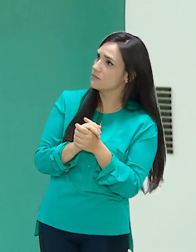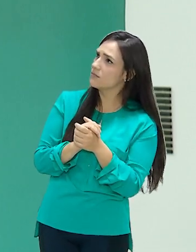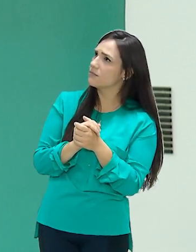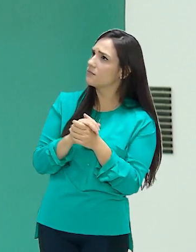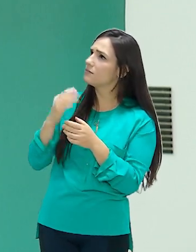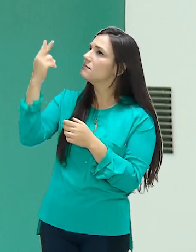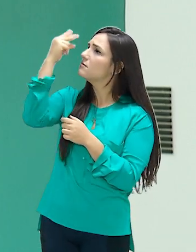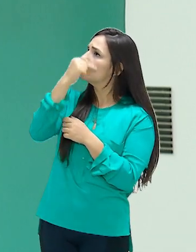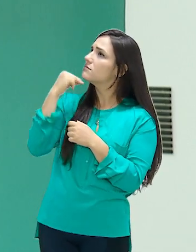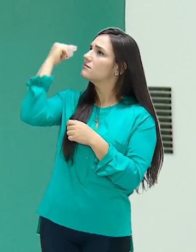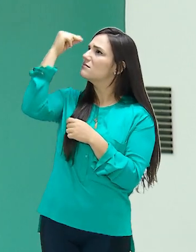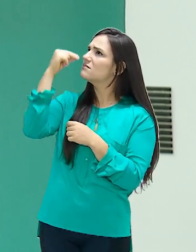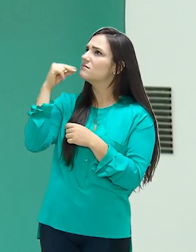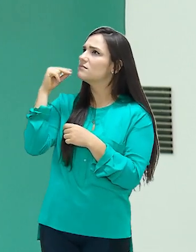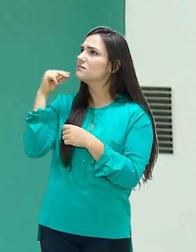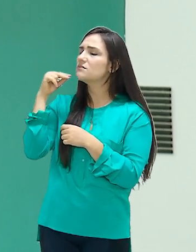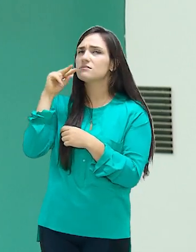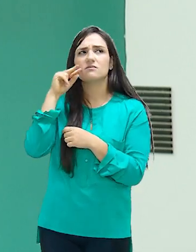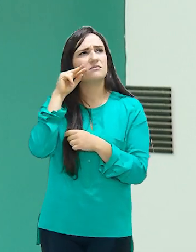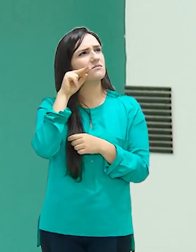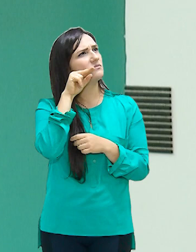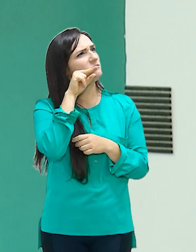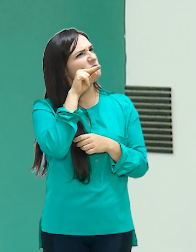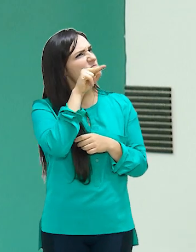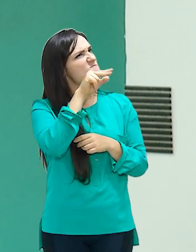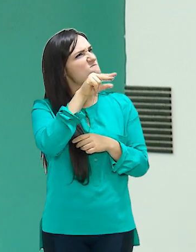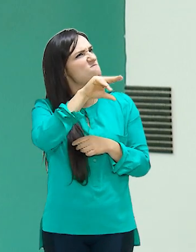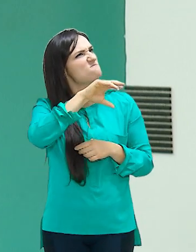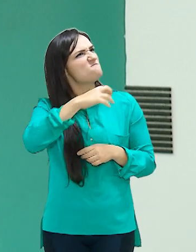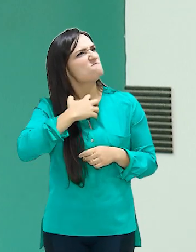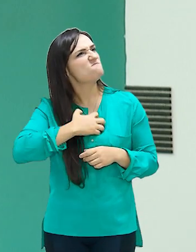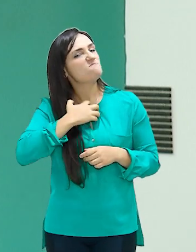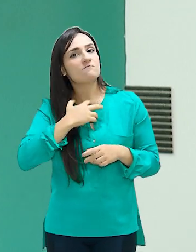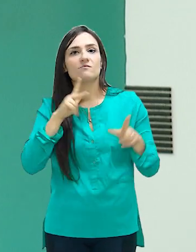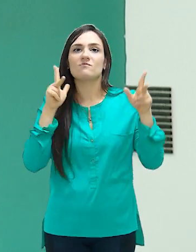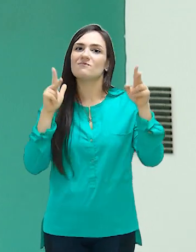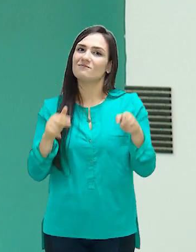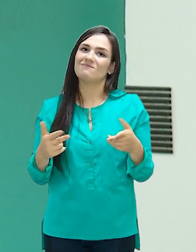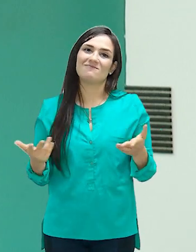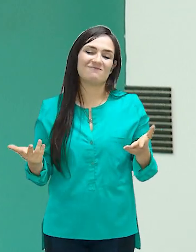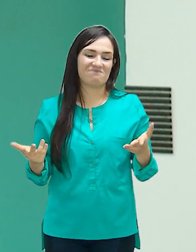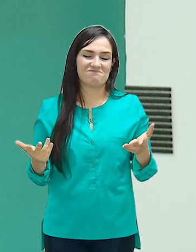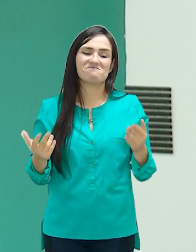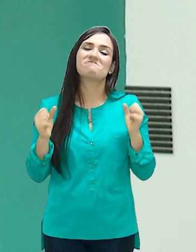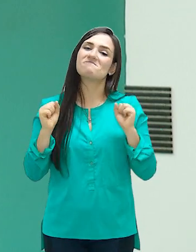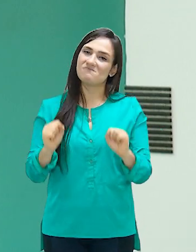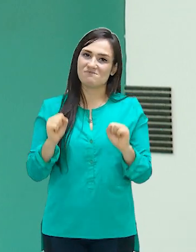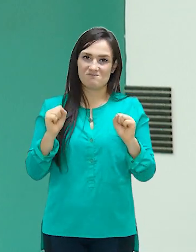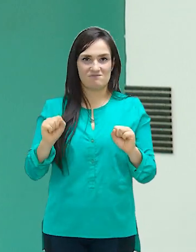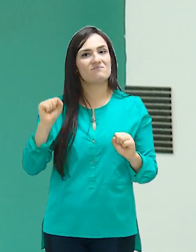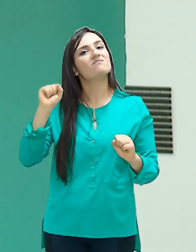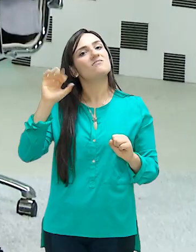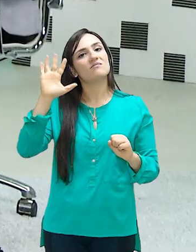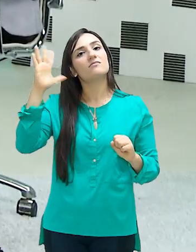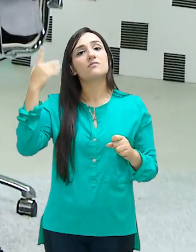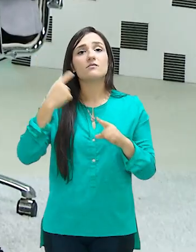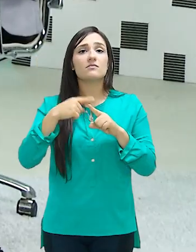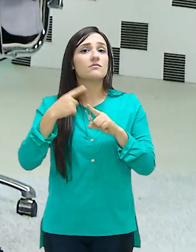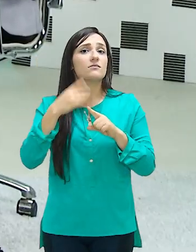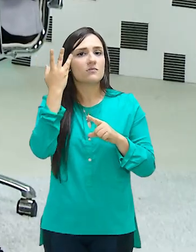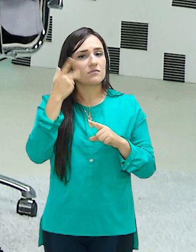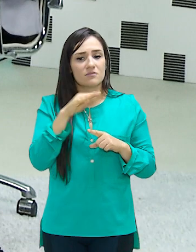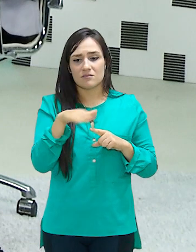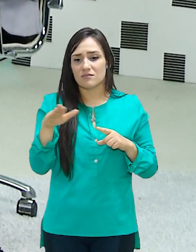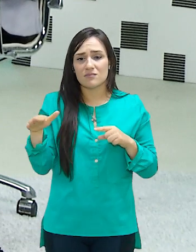que provavelmente deu causa na separação, no divórcio, aquele que saiu de casa, é grande, porque a criança